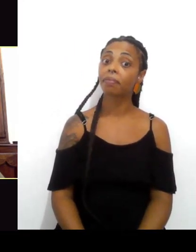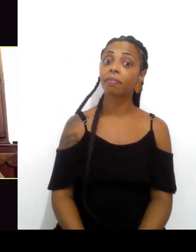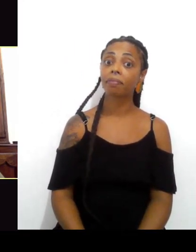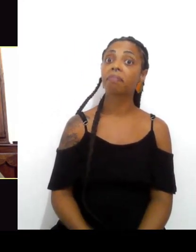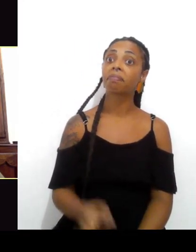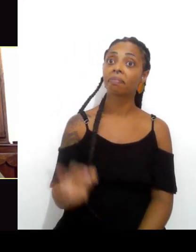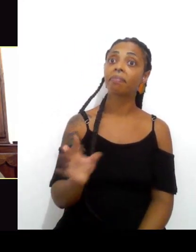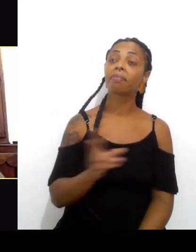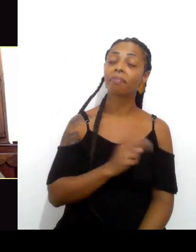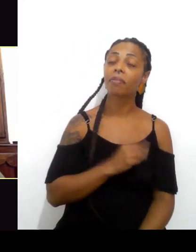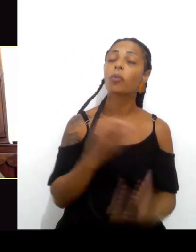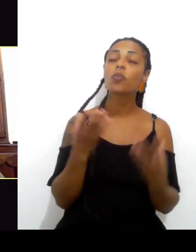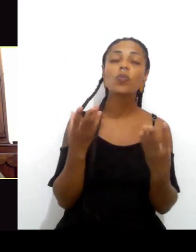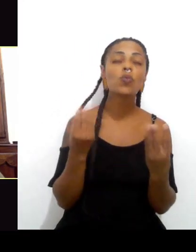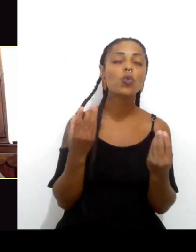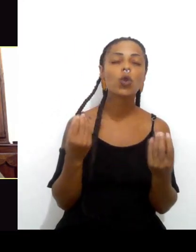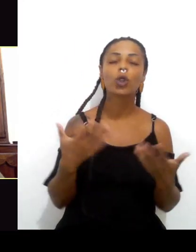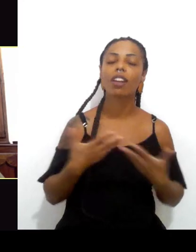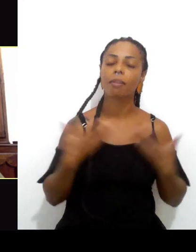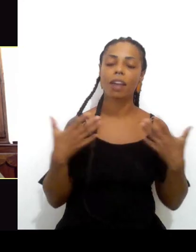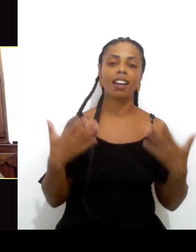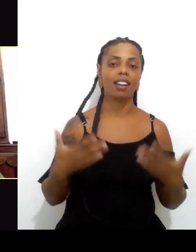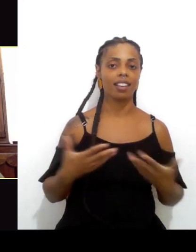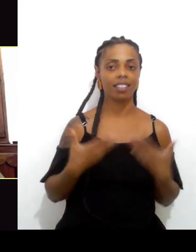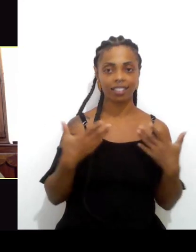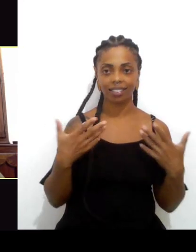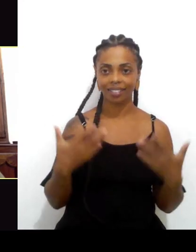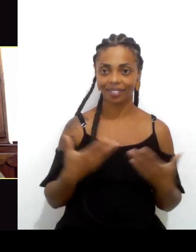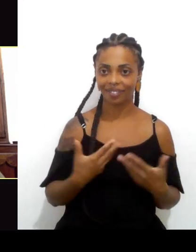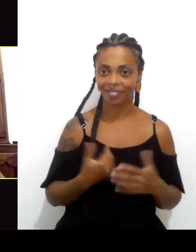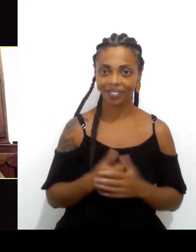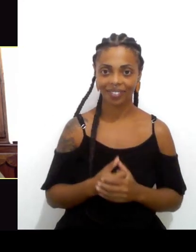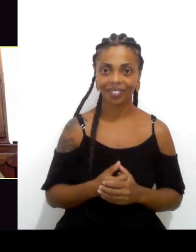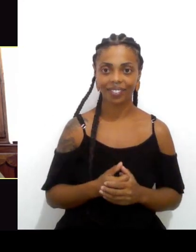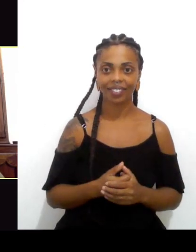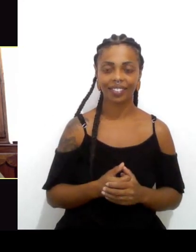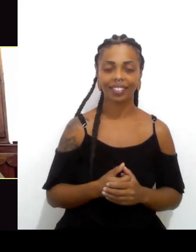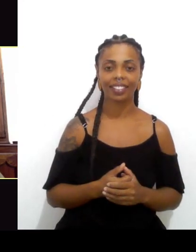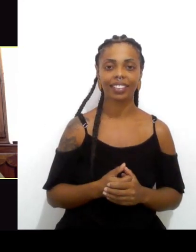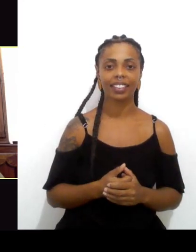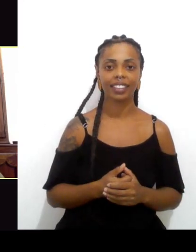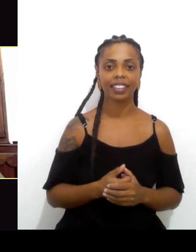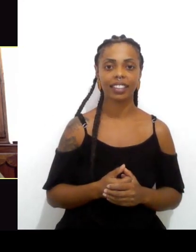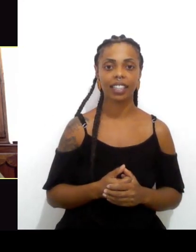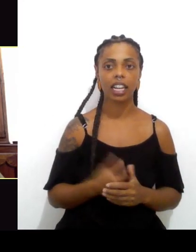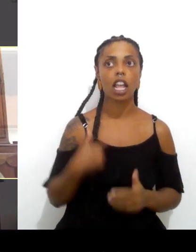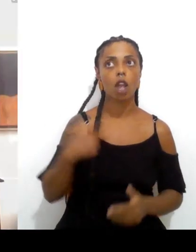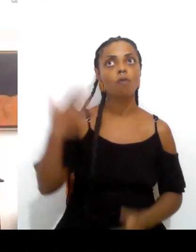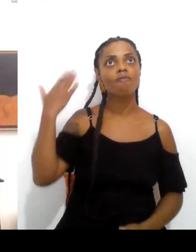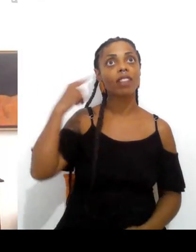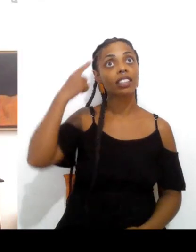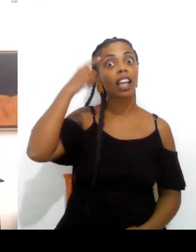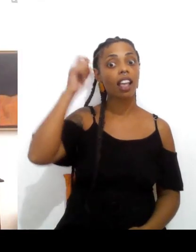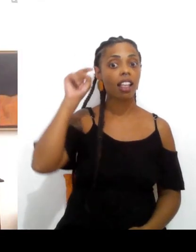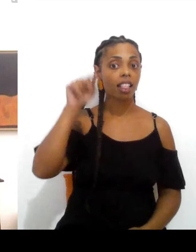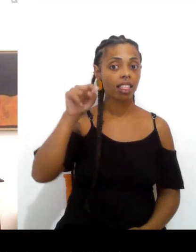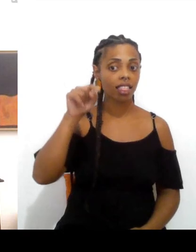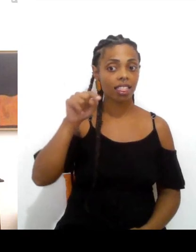foi muito muito animador eu havia tido essa ideia